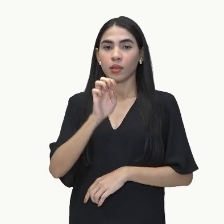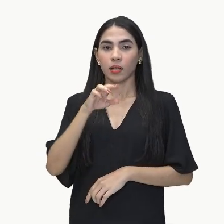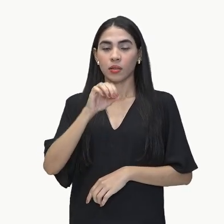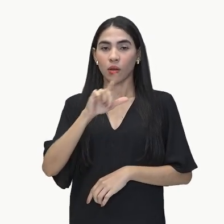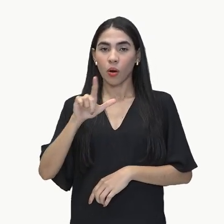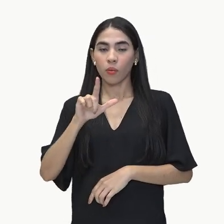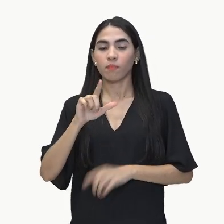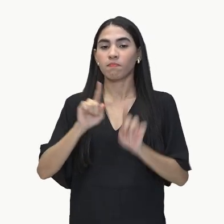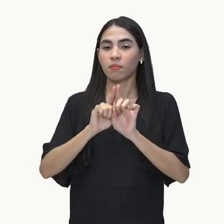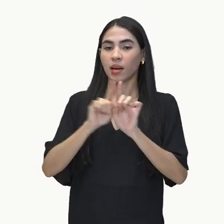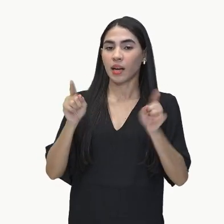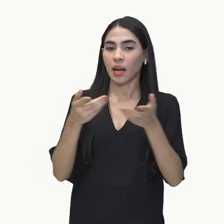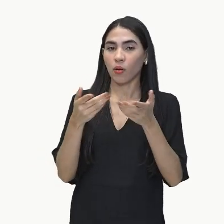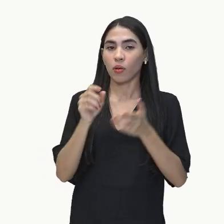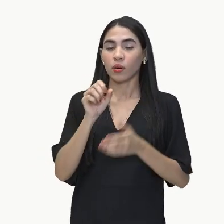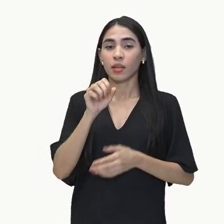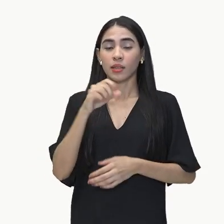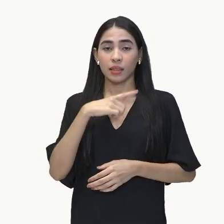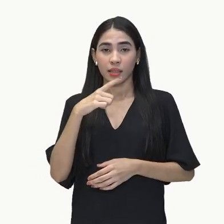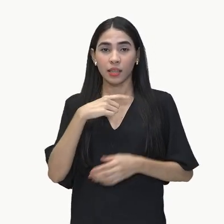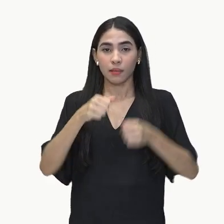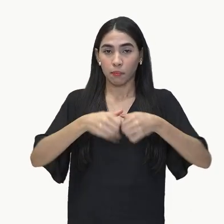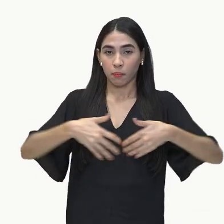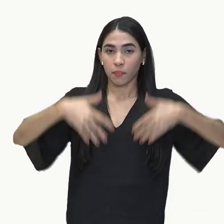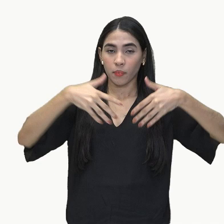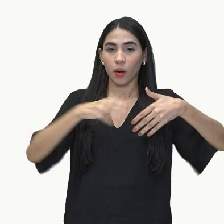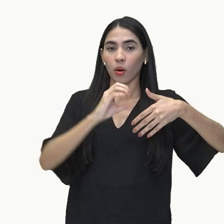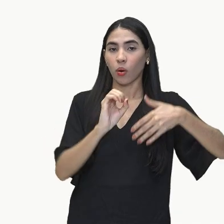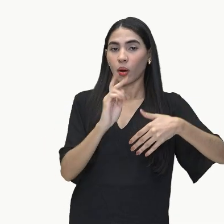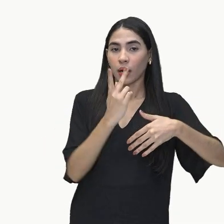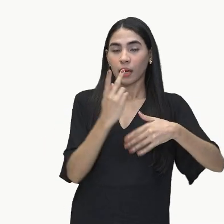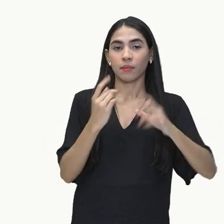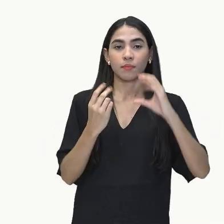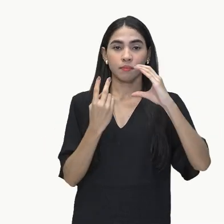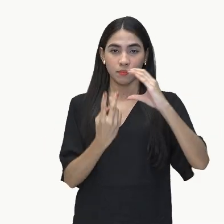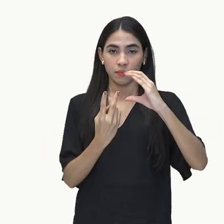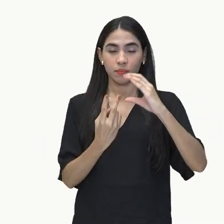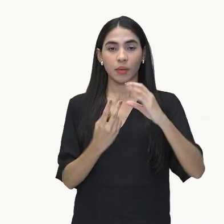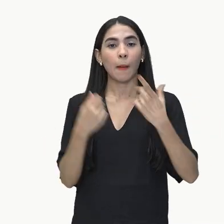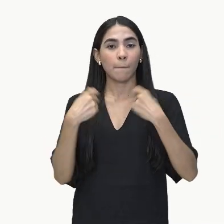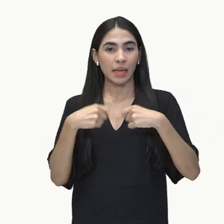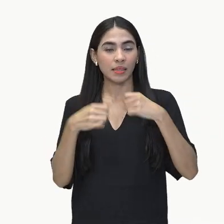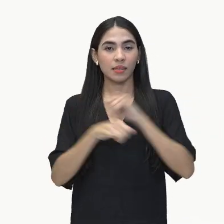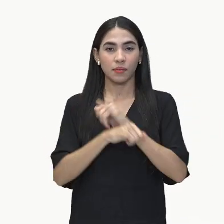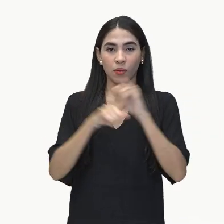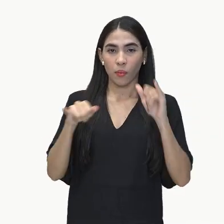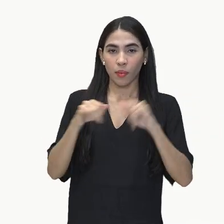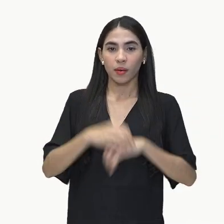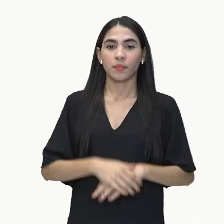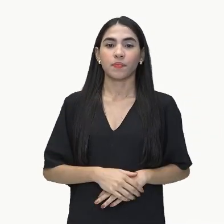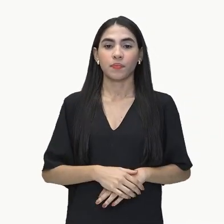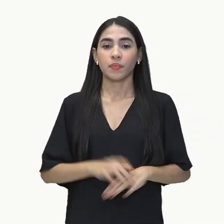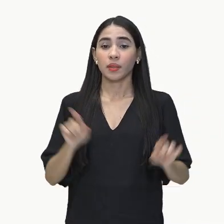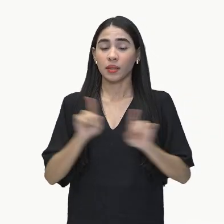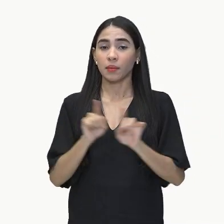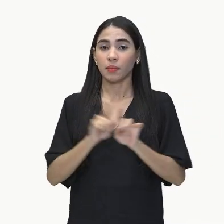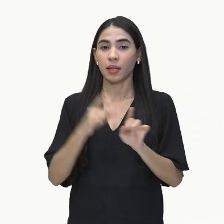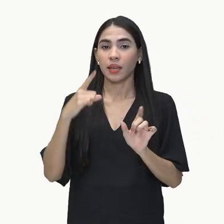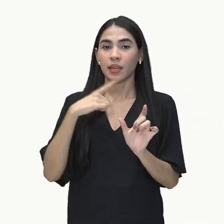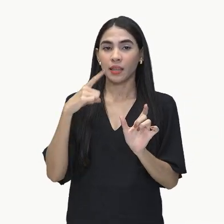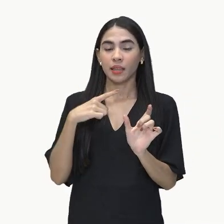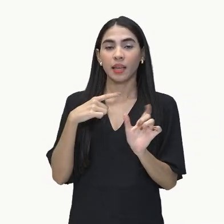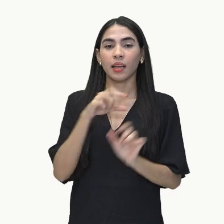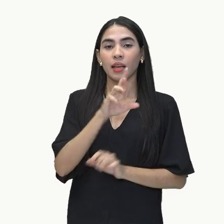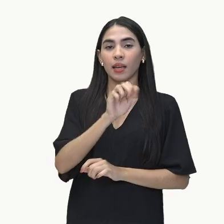a gente tem a hidroxila no carbono 2, eu tenho que dizer, e a gente tem o radical